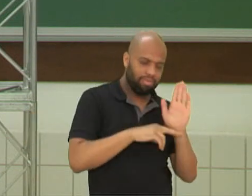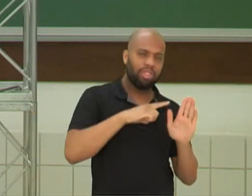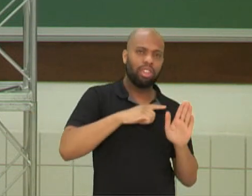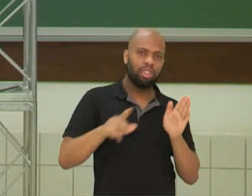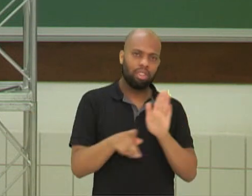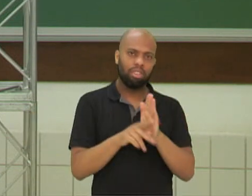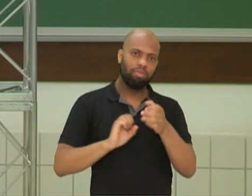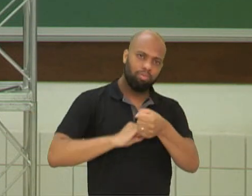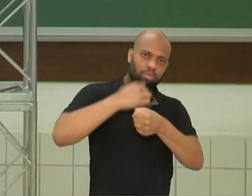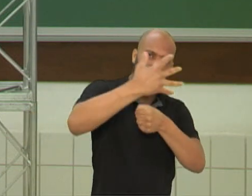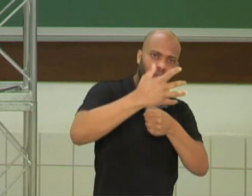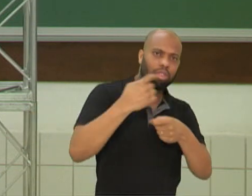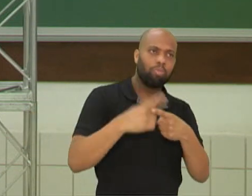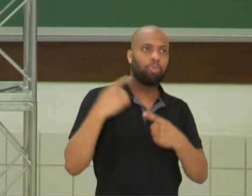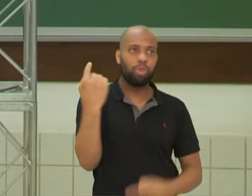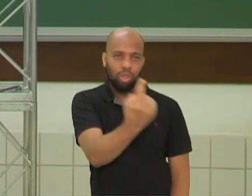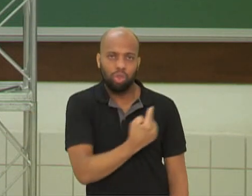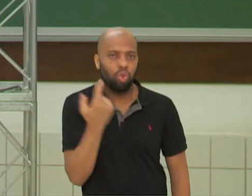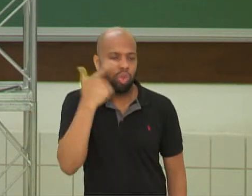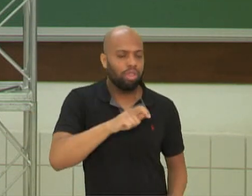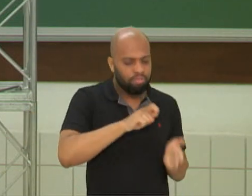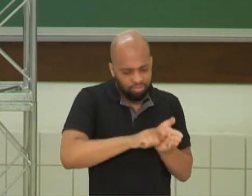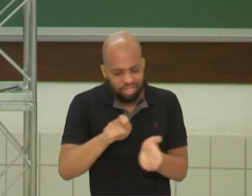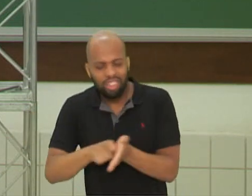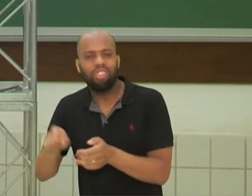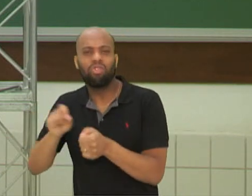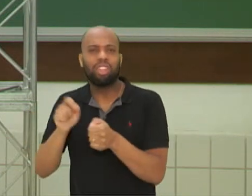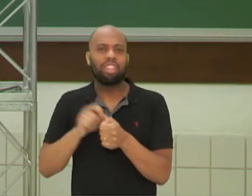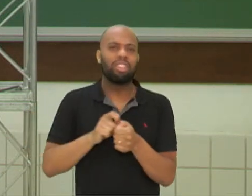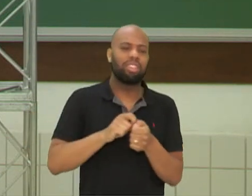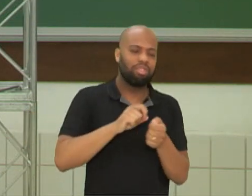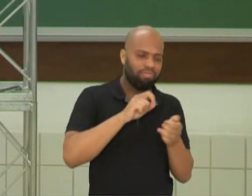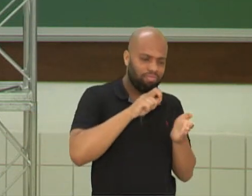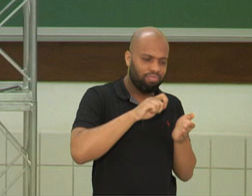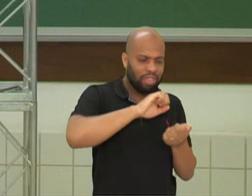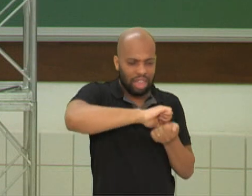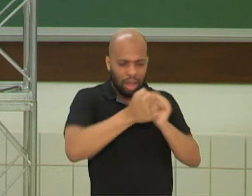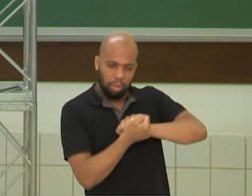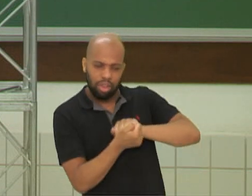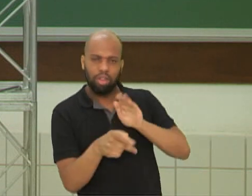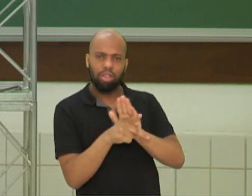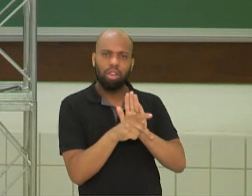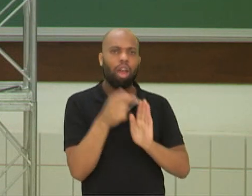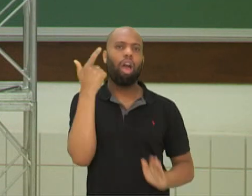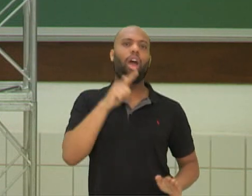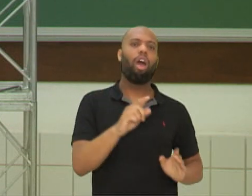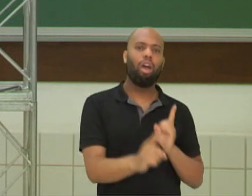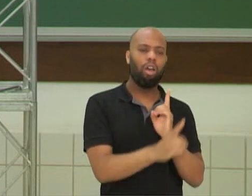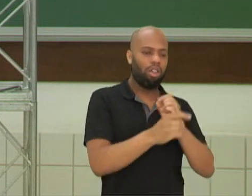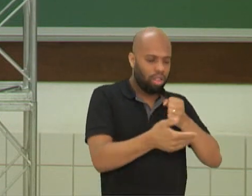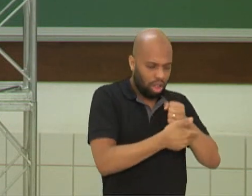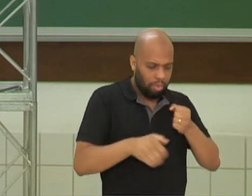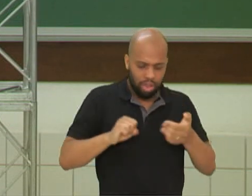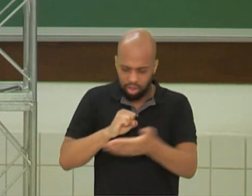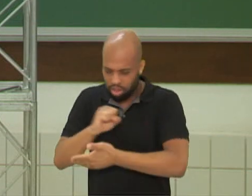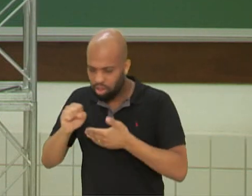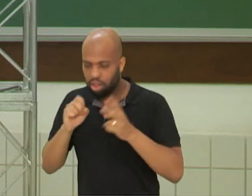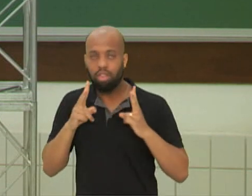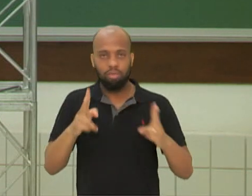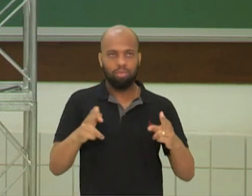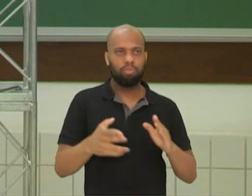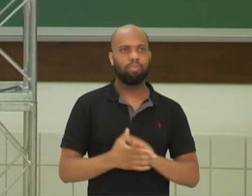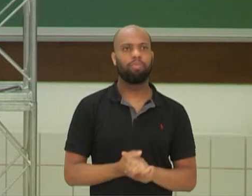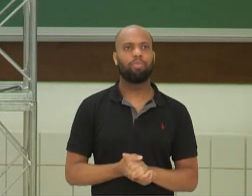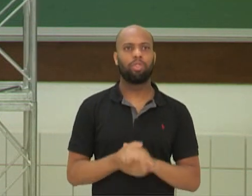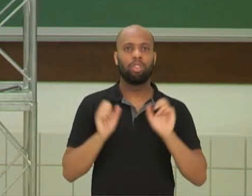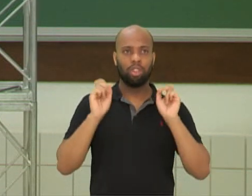seguindo o raciocínio do professor. Mas quando você para você resolver, é bem importante, né? Buscar solução.